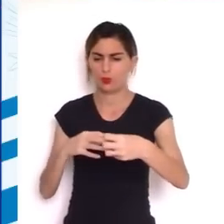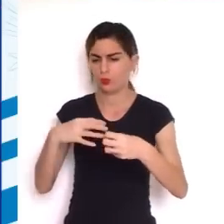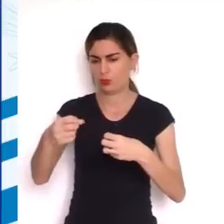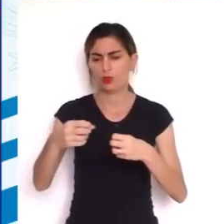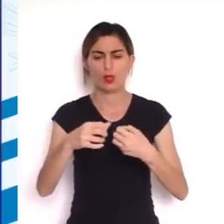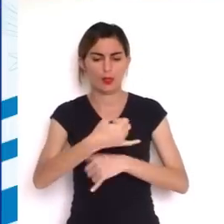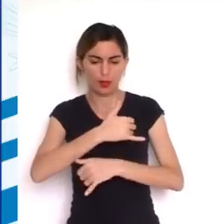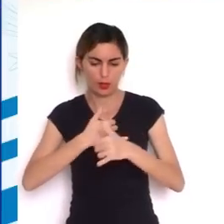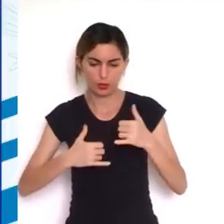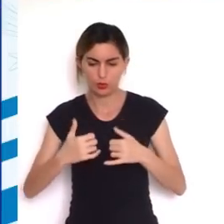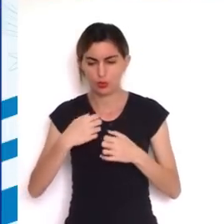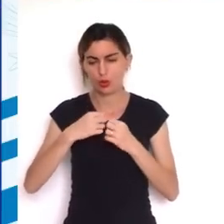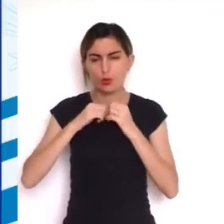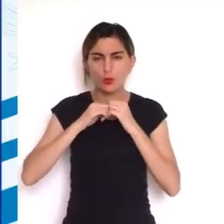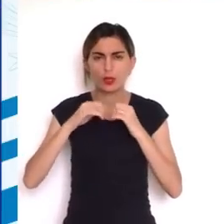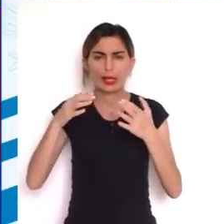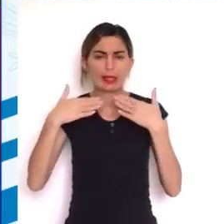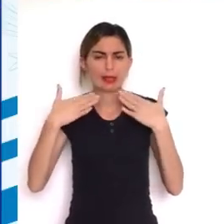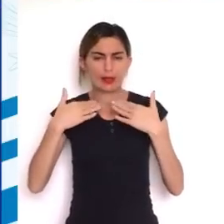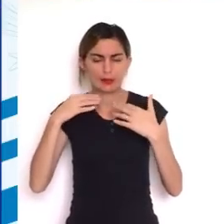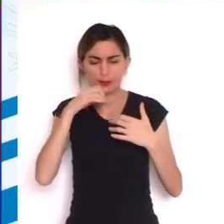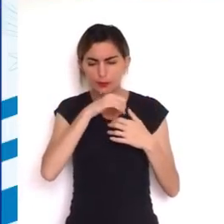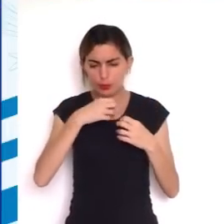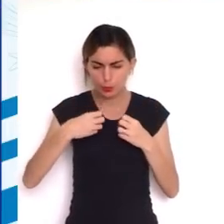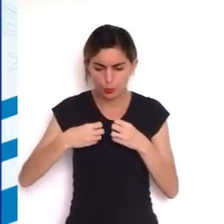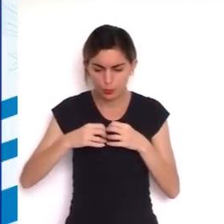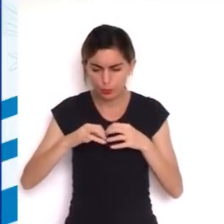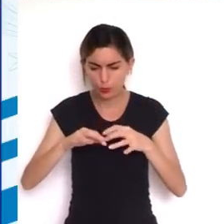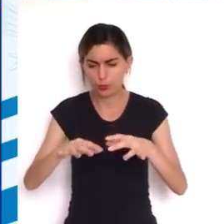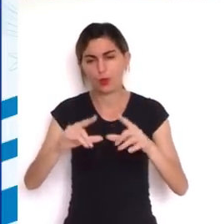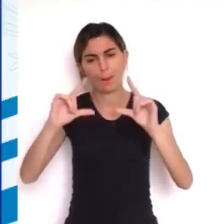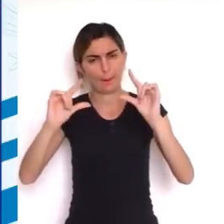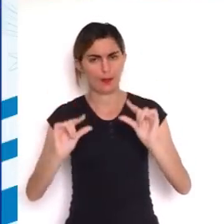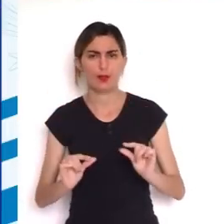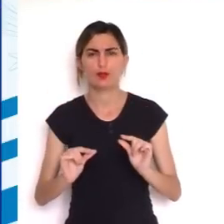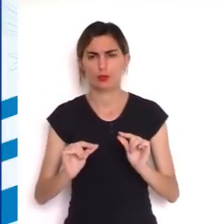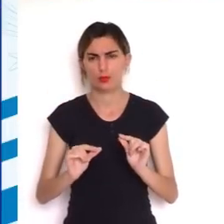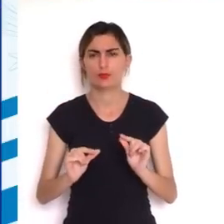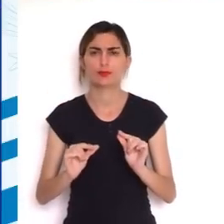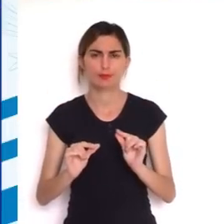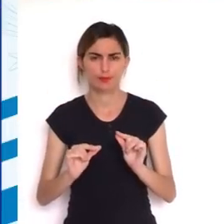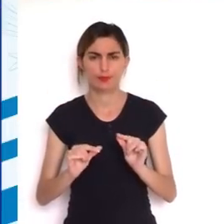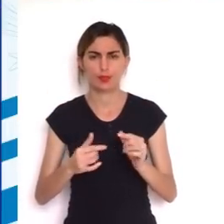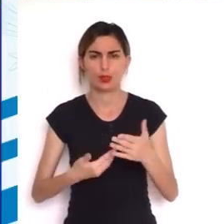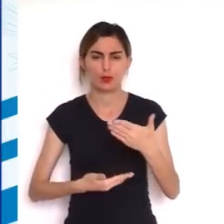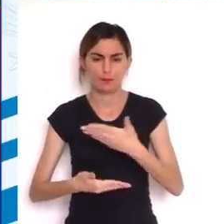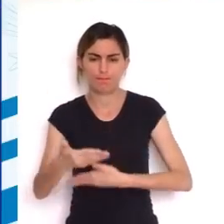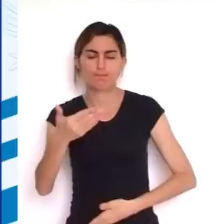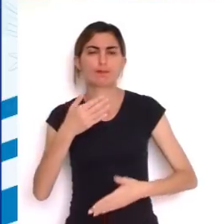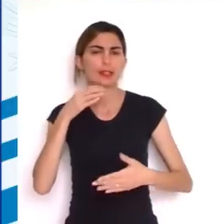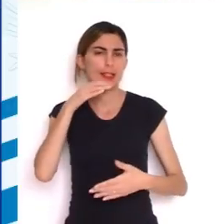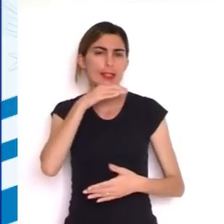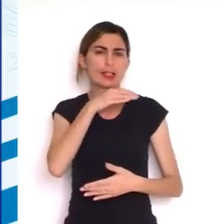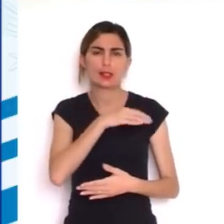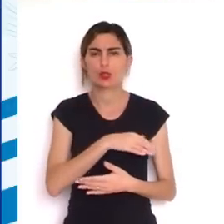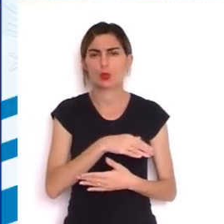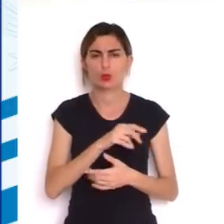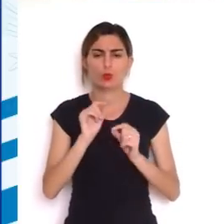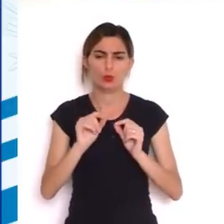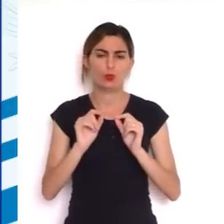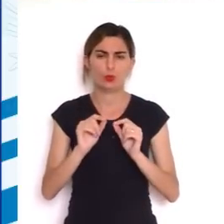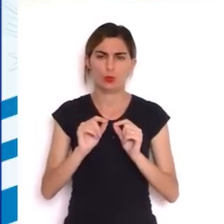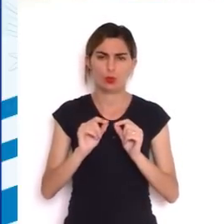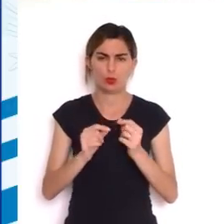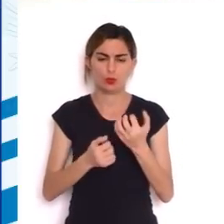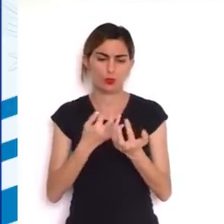partículas mais energéticas por entre partículas menos energéticas. É o transporte do calor típico